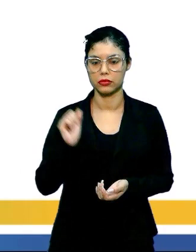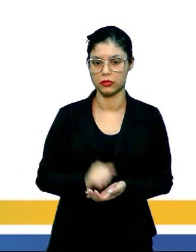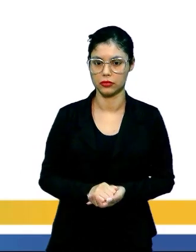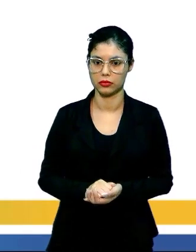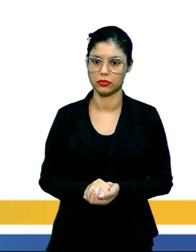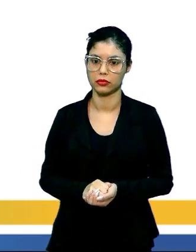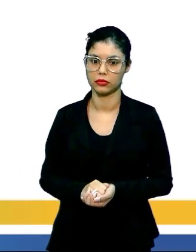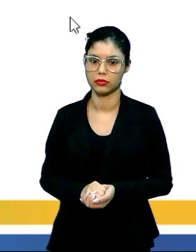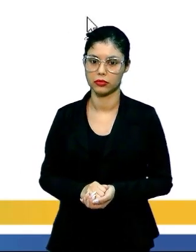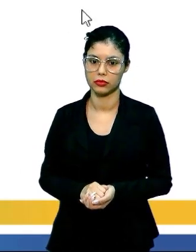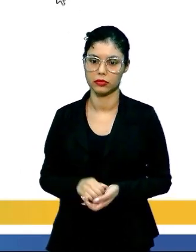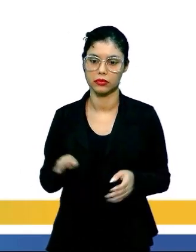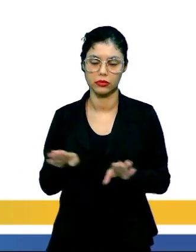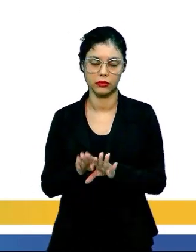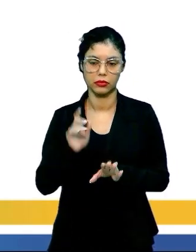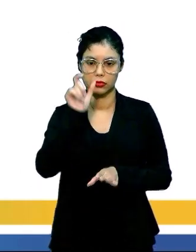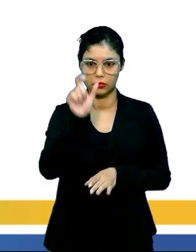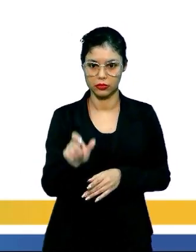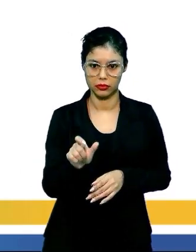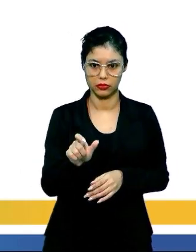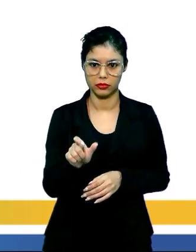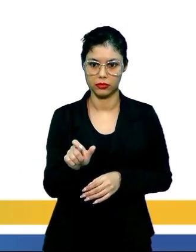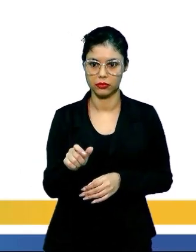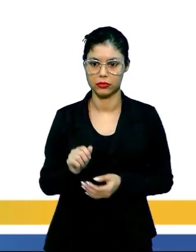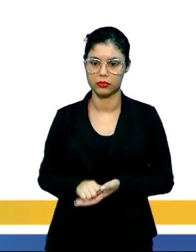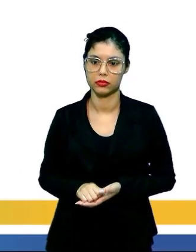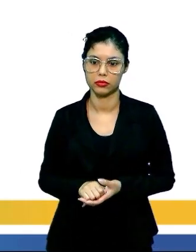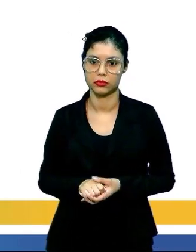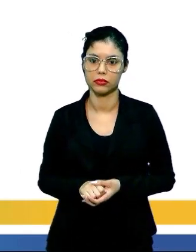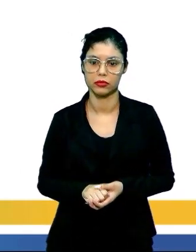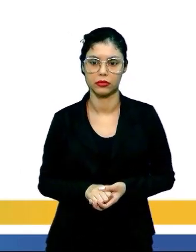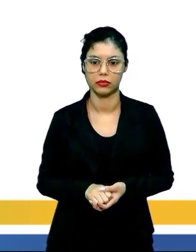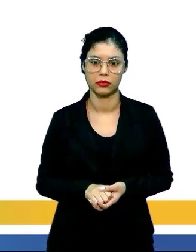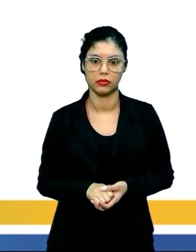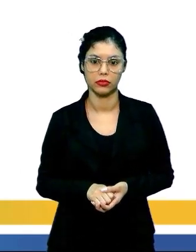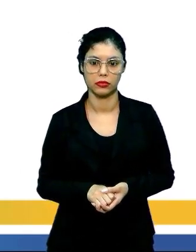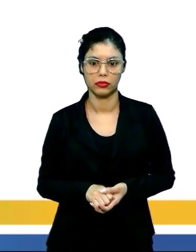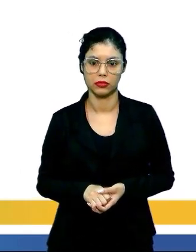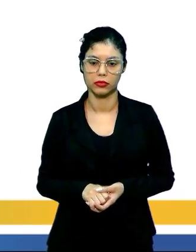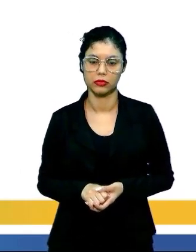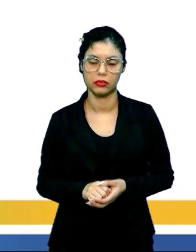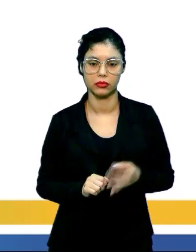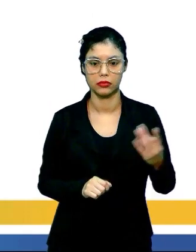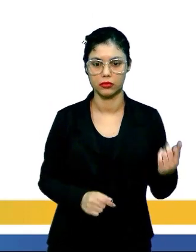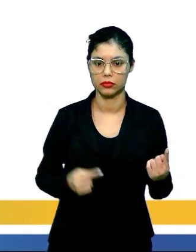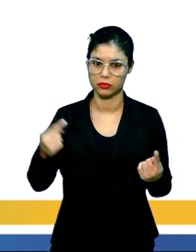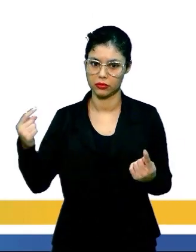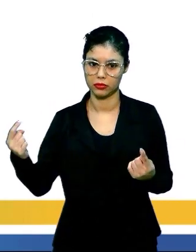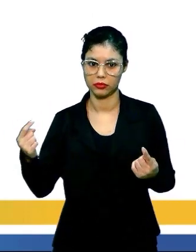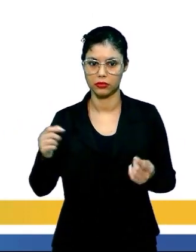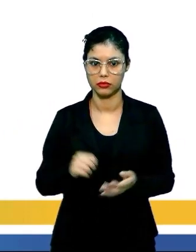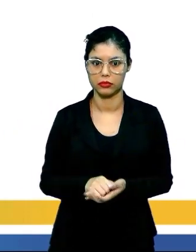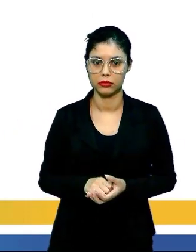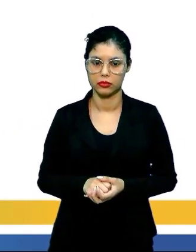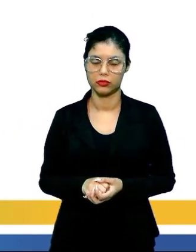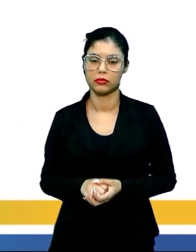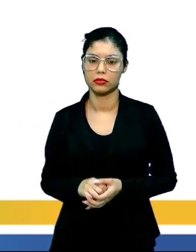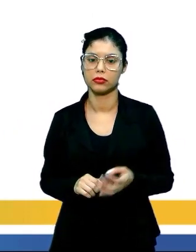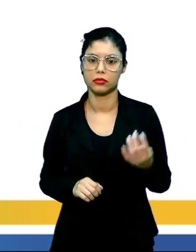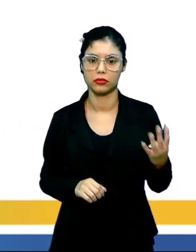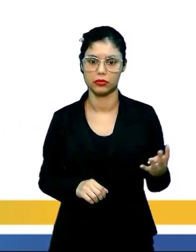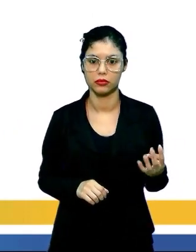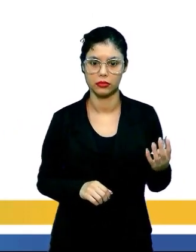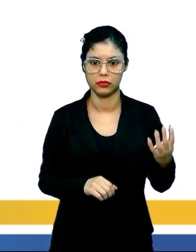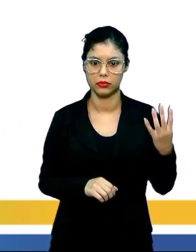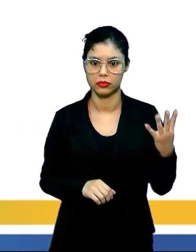8 termos. Metade de 8 é 4. Então, eu vou pegar a média entre o quarto e o quinto termo. 1,